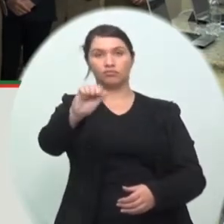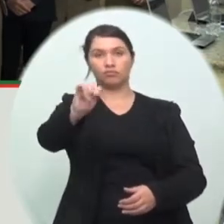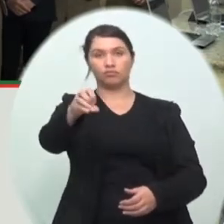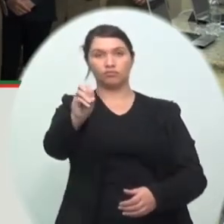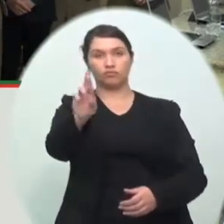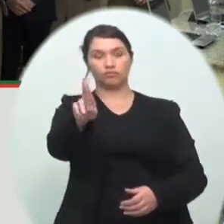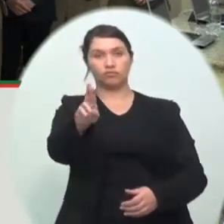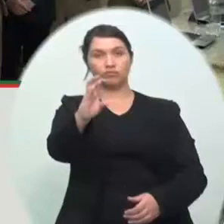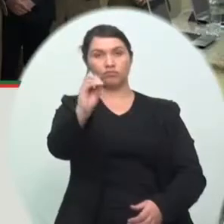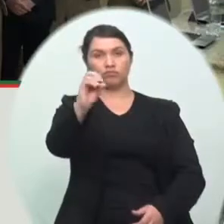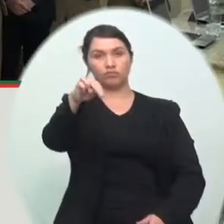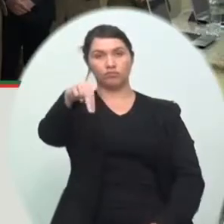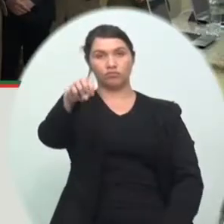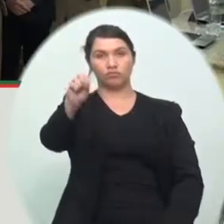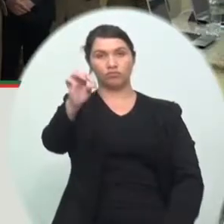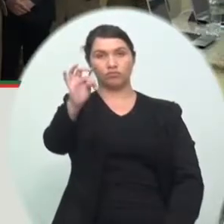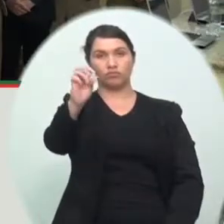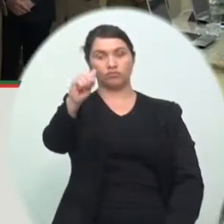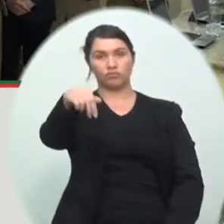Rodrigues,